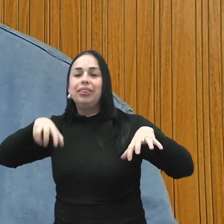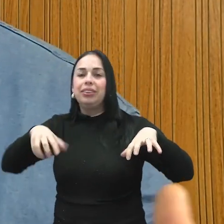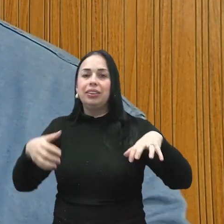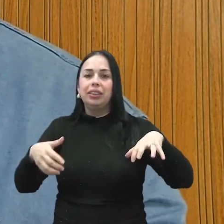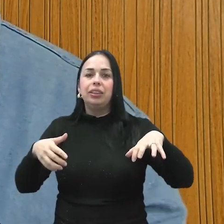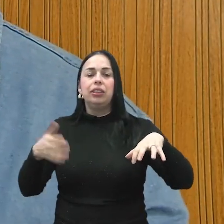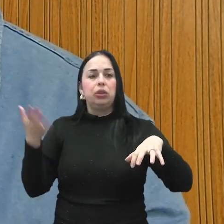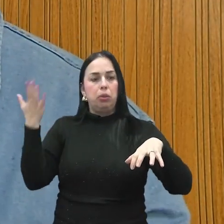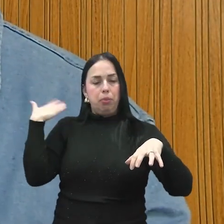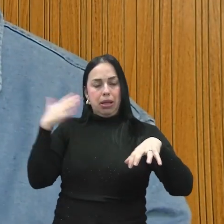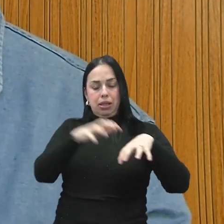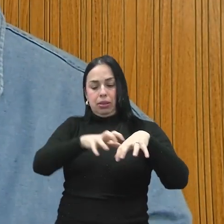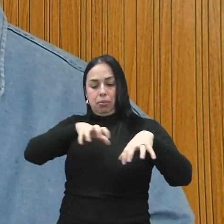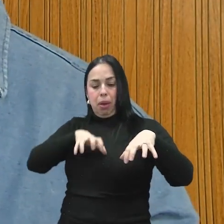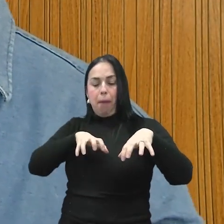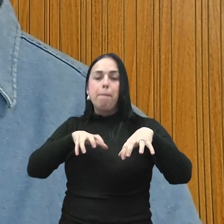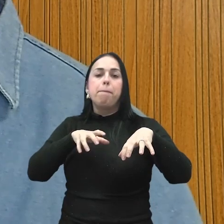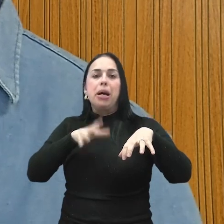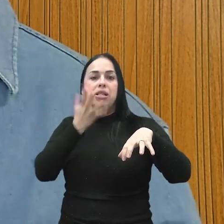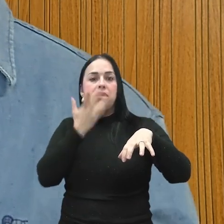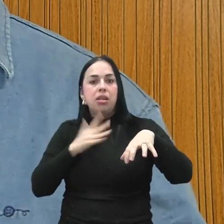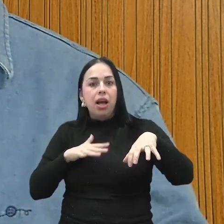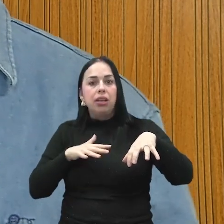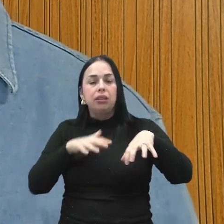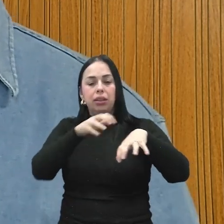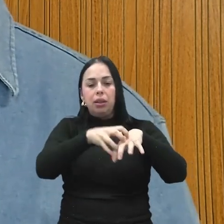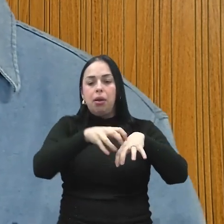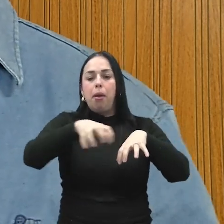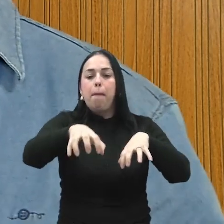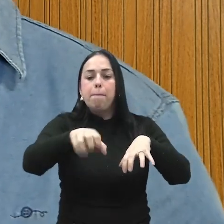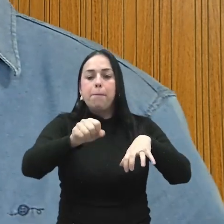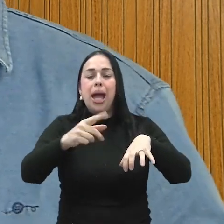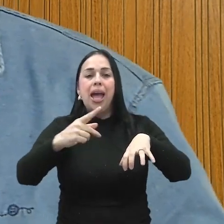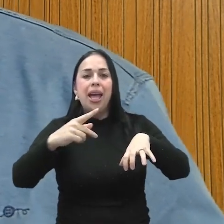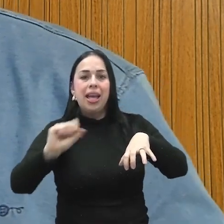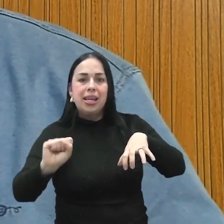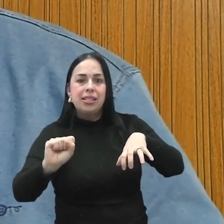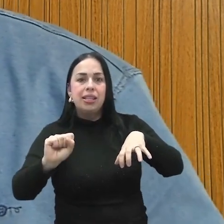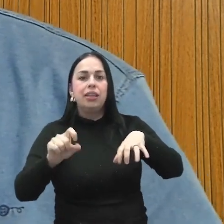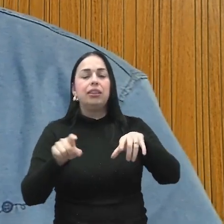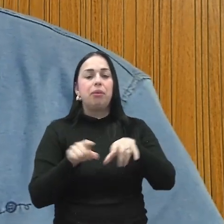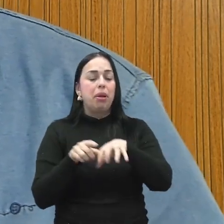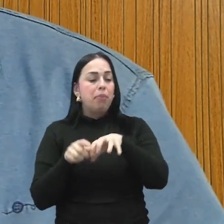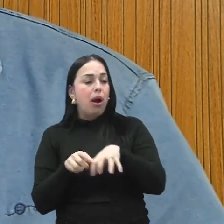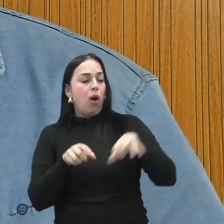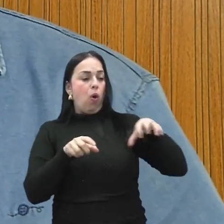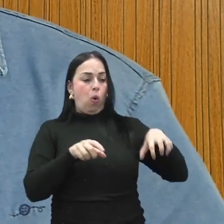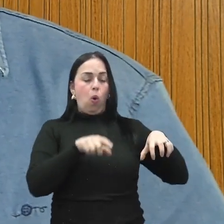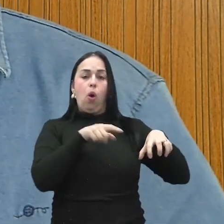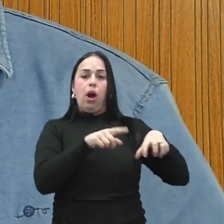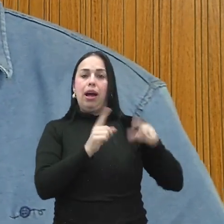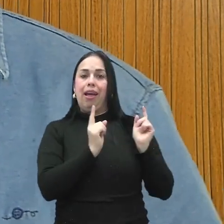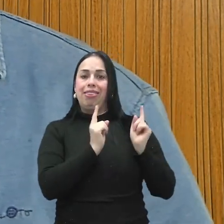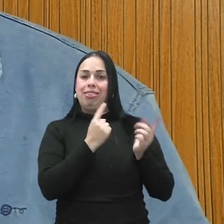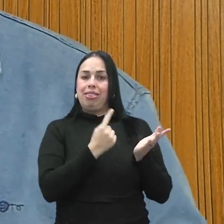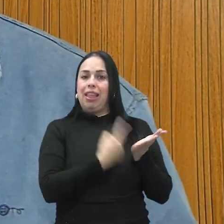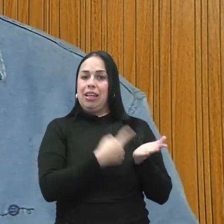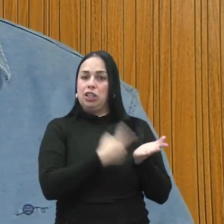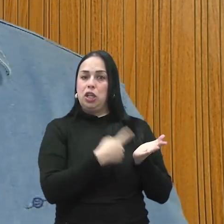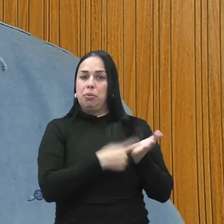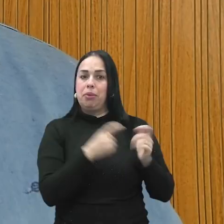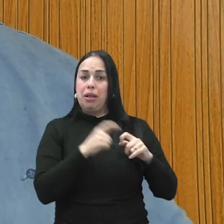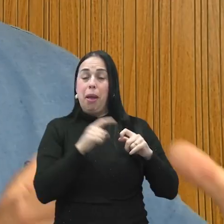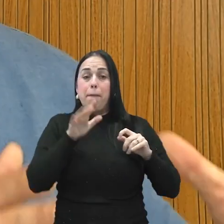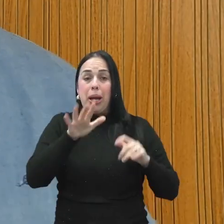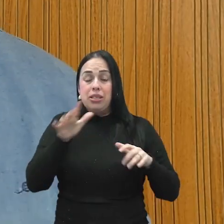Já tinha divisão da infantil para o pronto-socorro, para outros tipos de agendamento e atendimento, mas quando